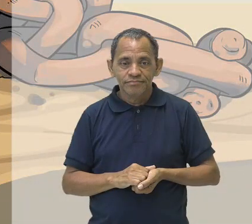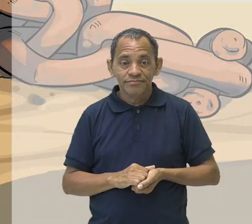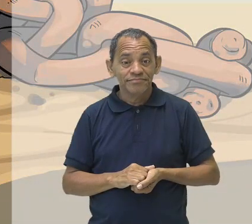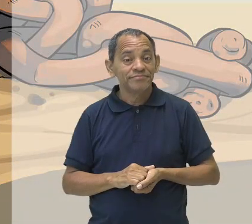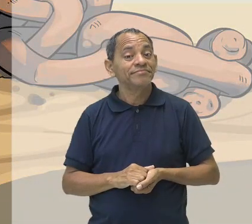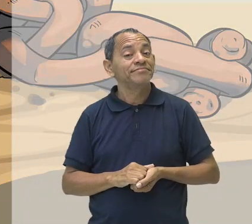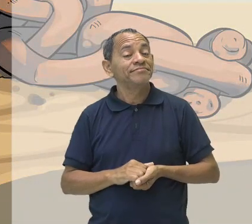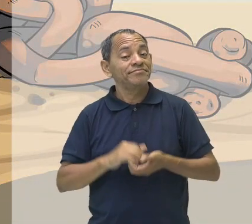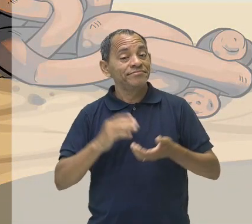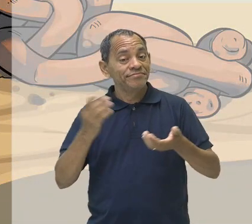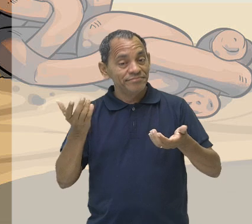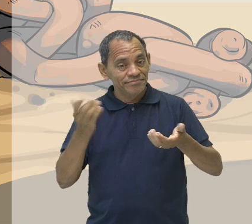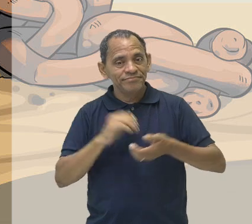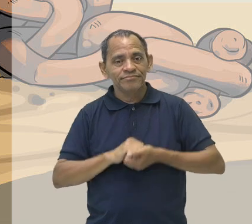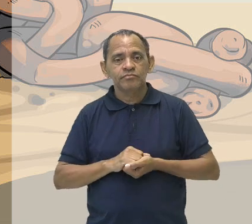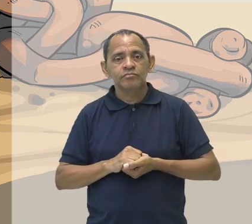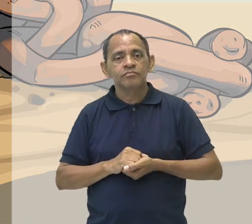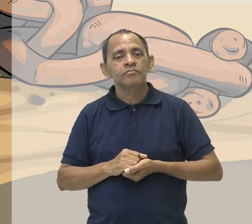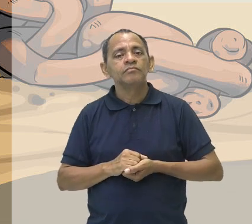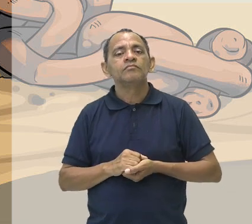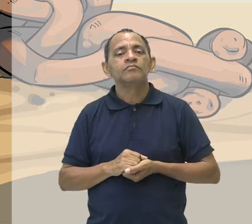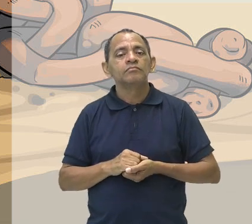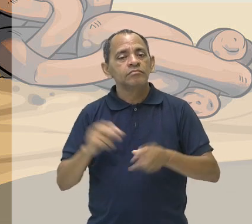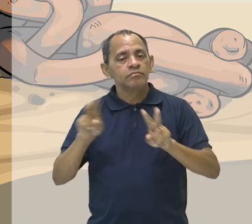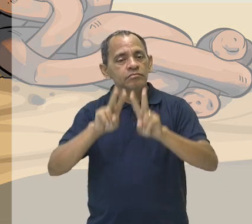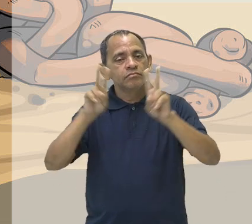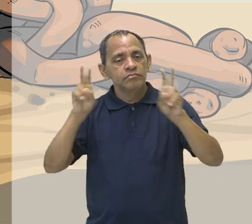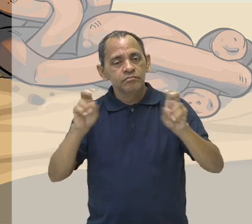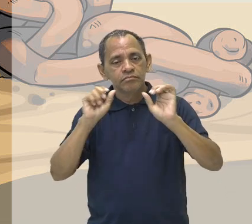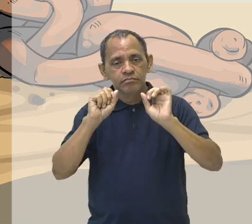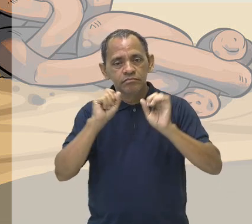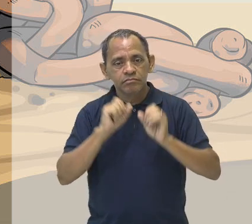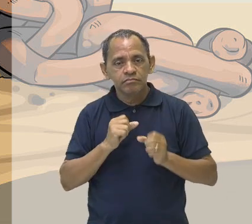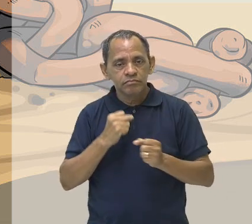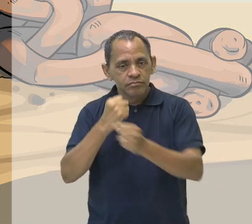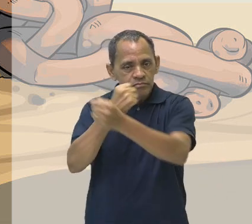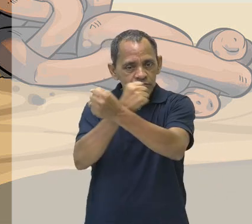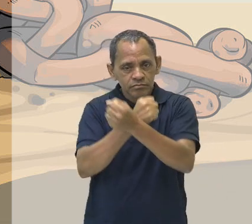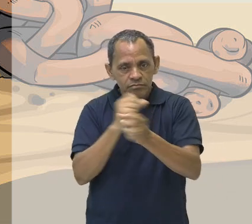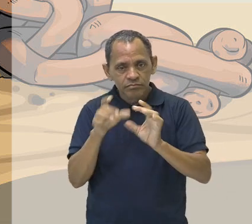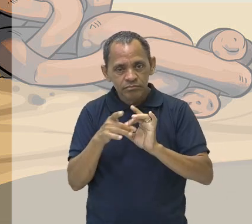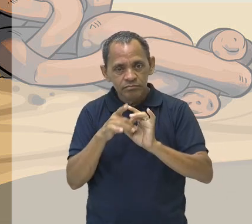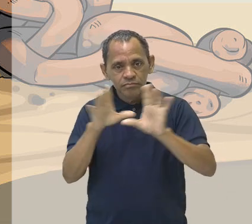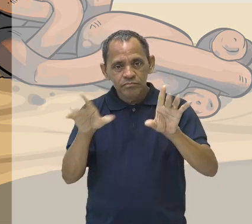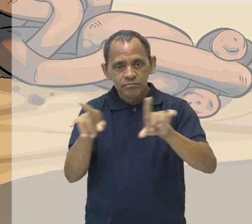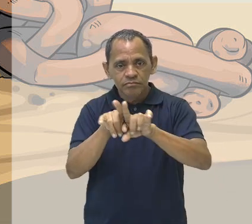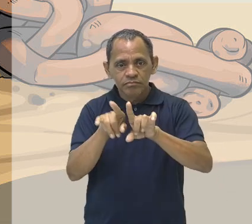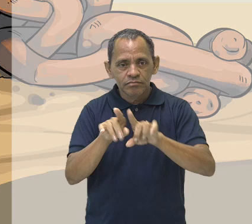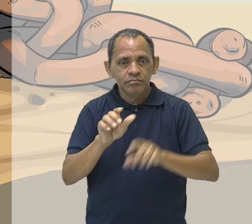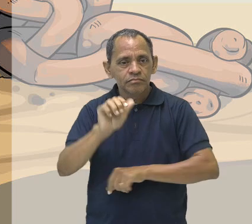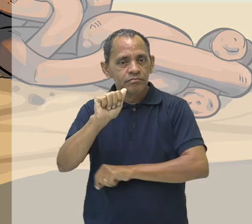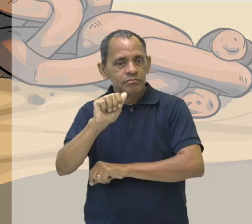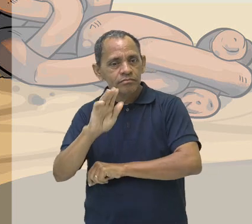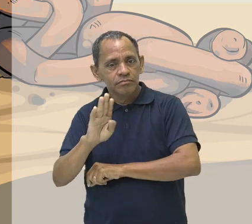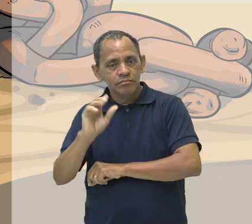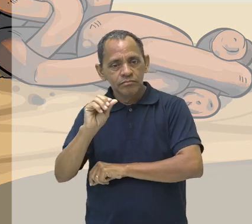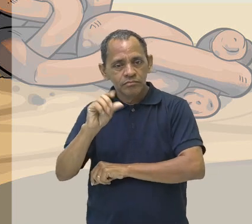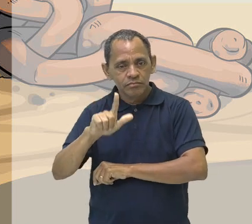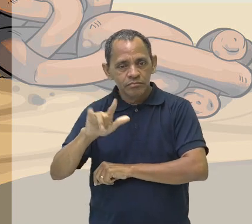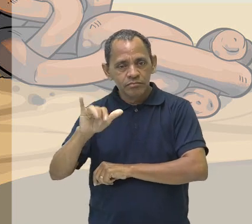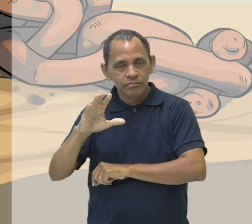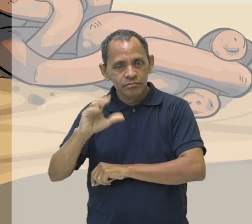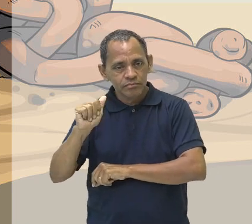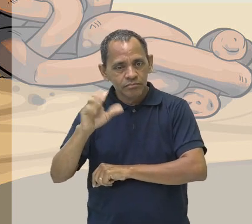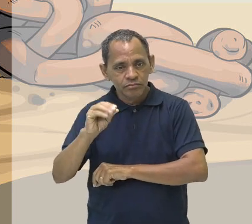Olá, queridos! Vamos falar sobre abolição. E nada melhor do que trazer um monumento que faz referência